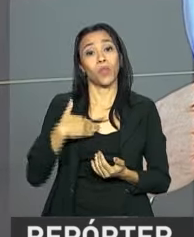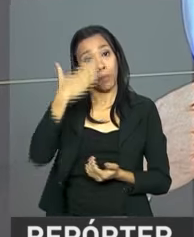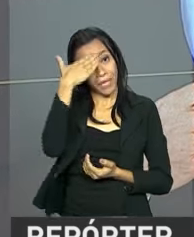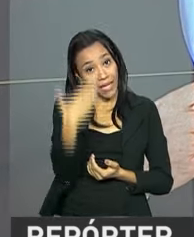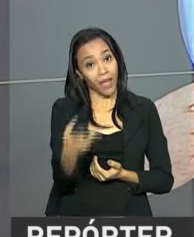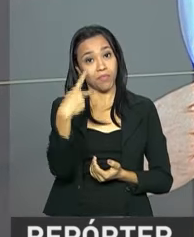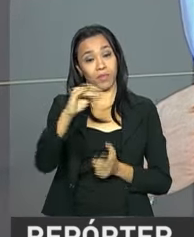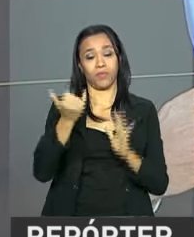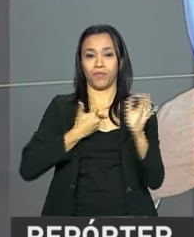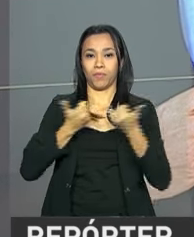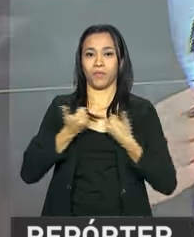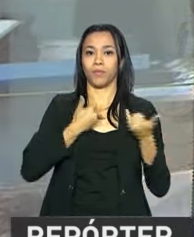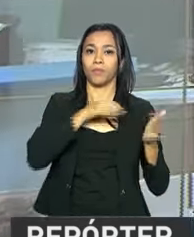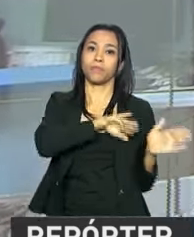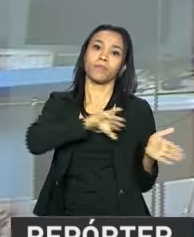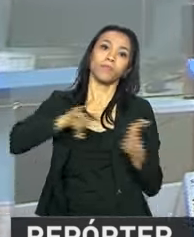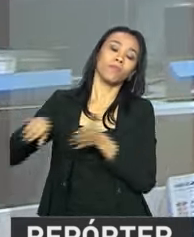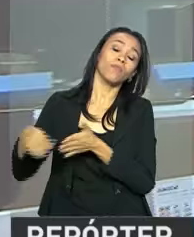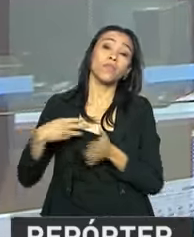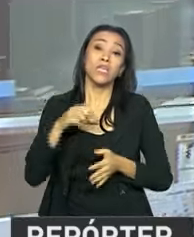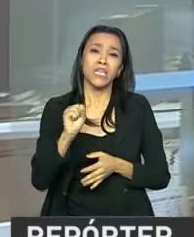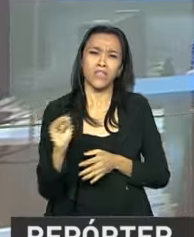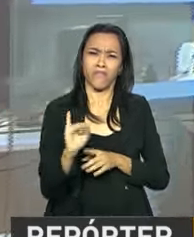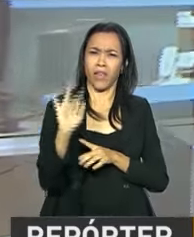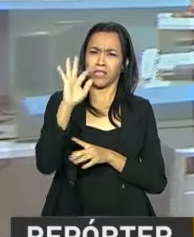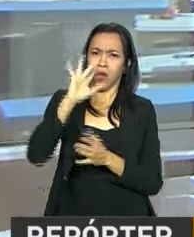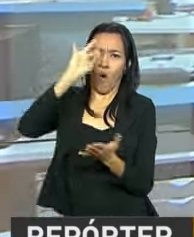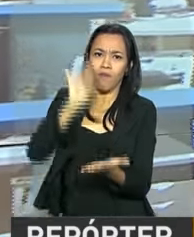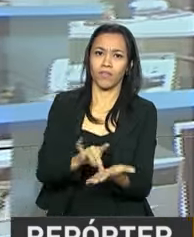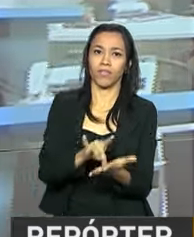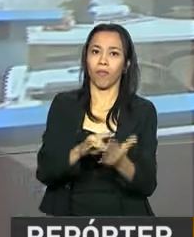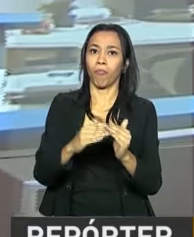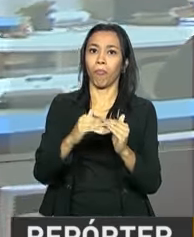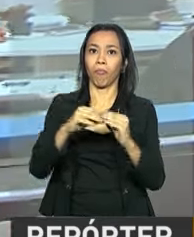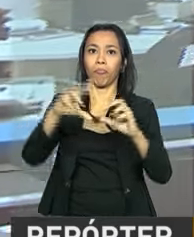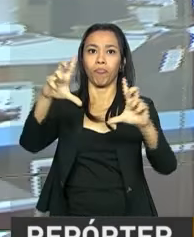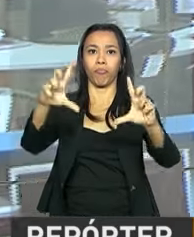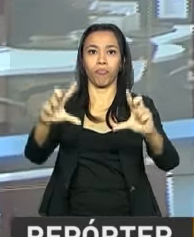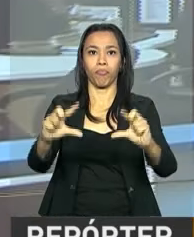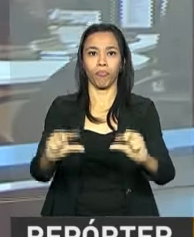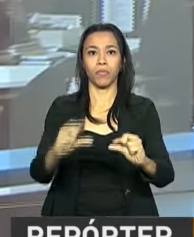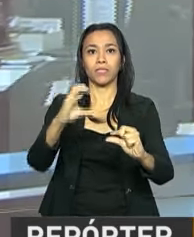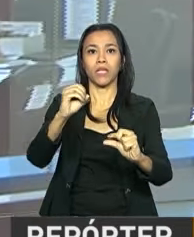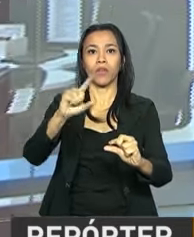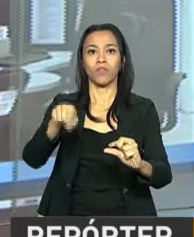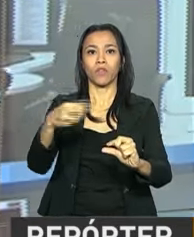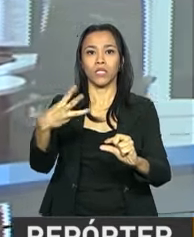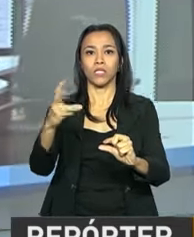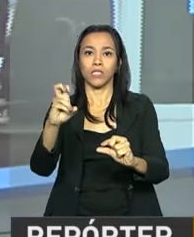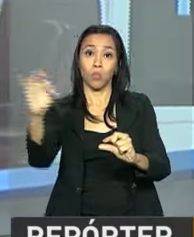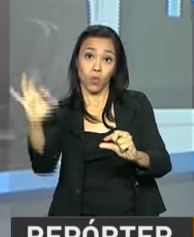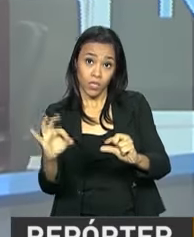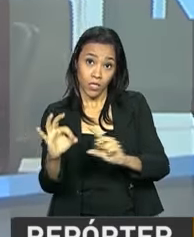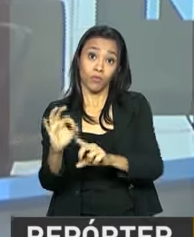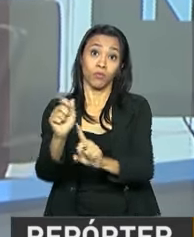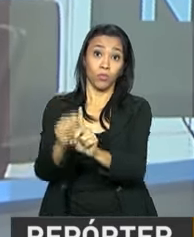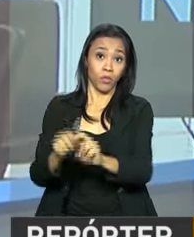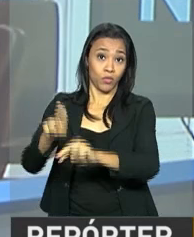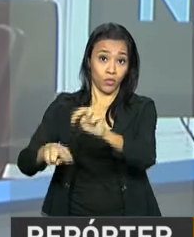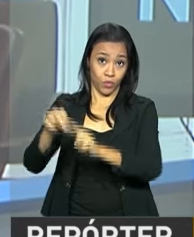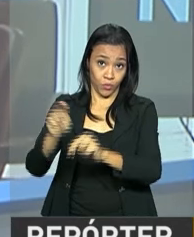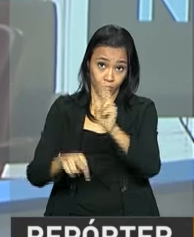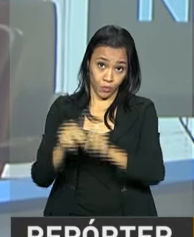Nei, pelas suas informações. E a inflação oficial perdeu força e atingiu 0,35% no mês de